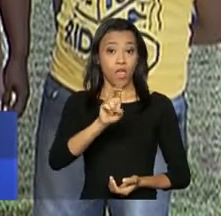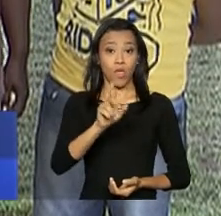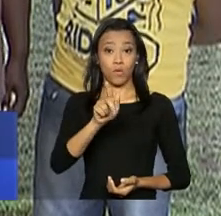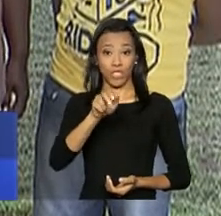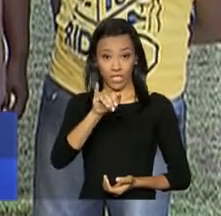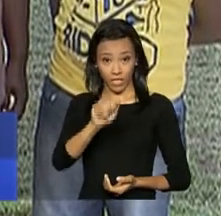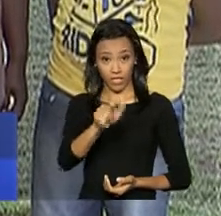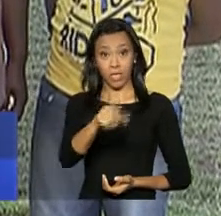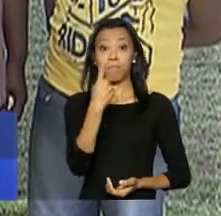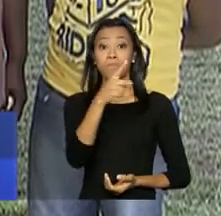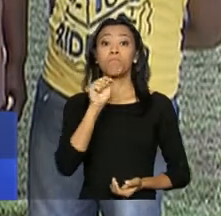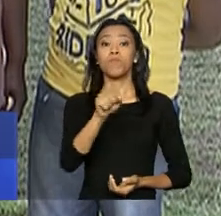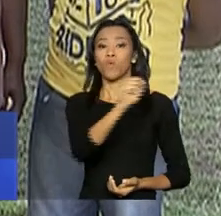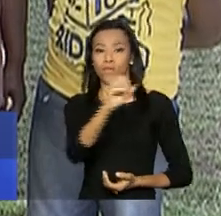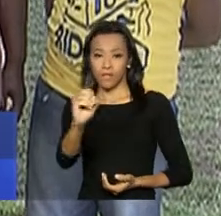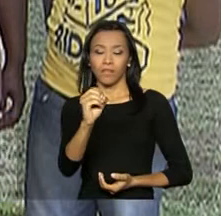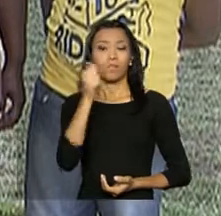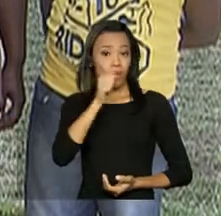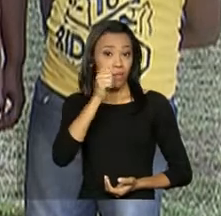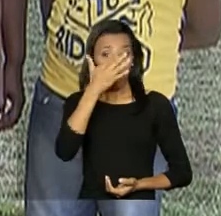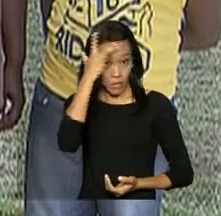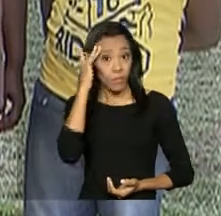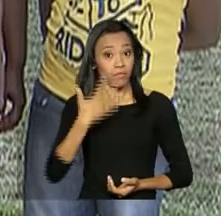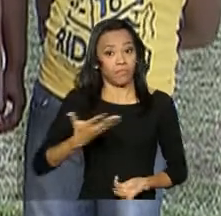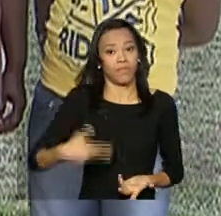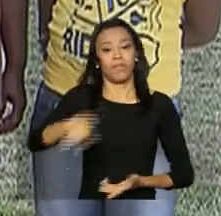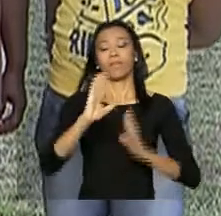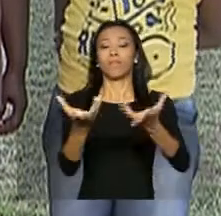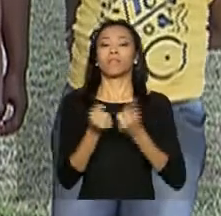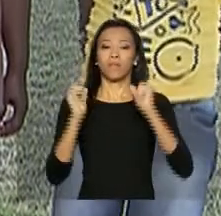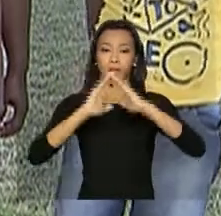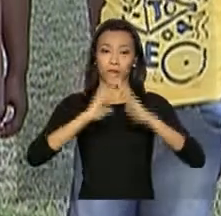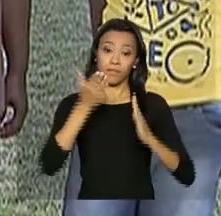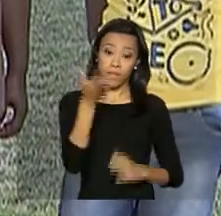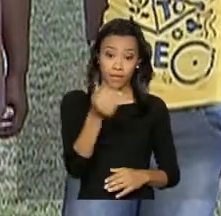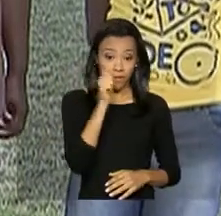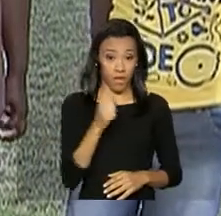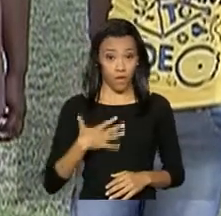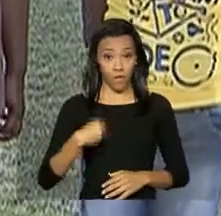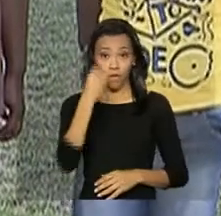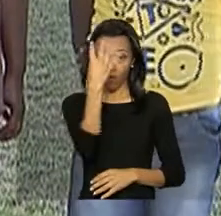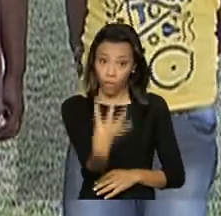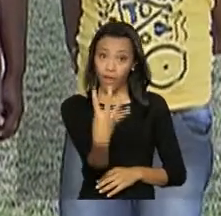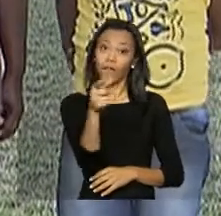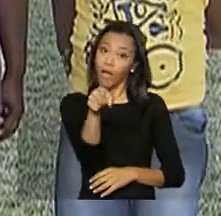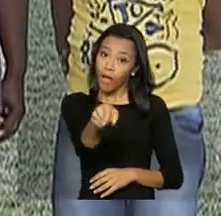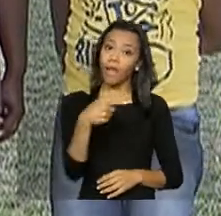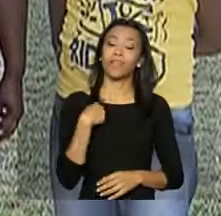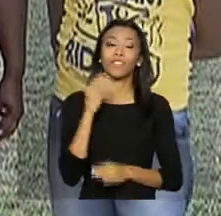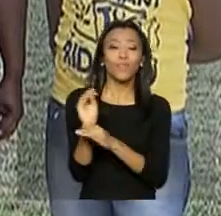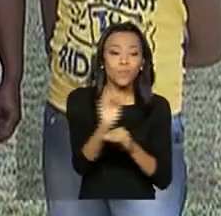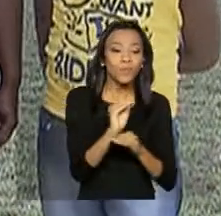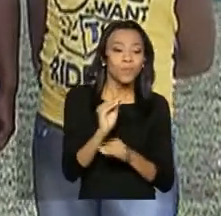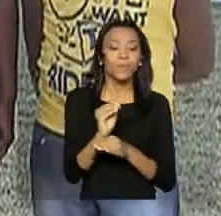1.800 beneficiadas com um apartamento do residencial Coração de Maria, aqui em Salvador. Ela tem 4 filhos e é responsável pelo sustento